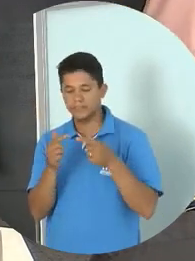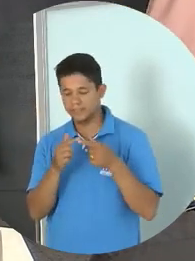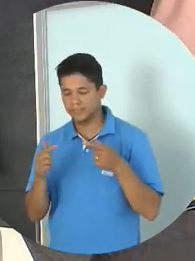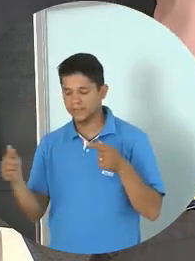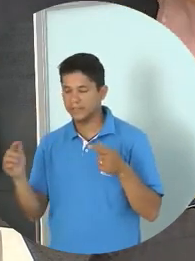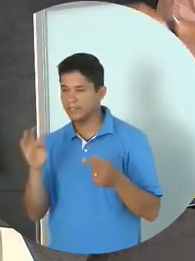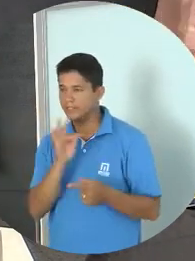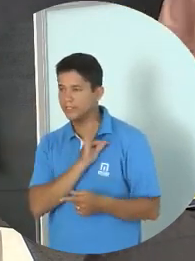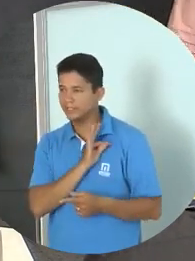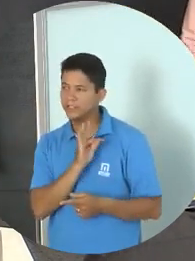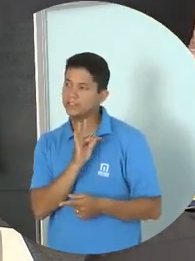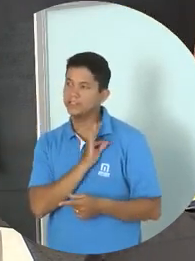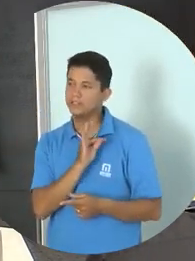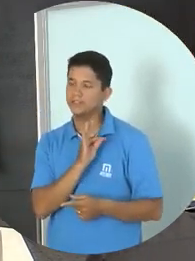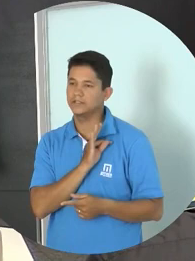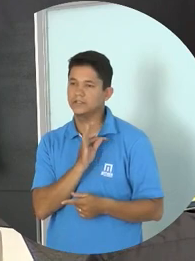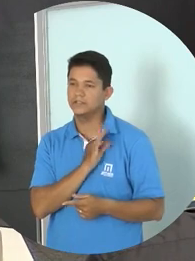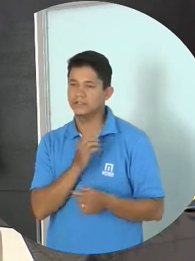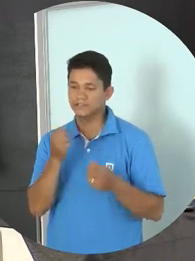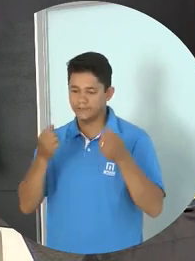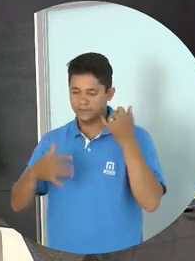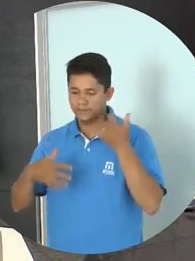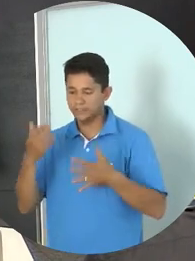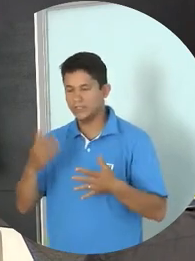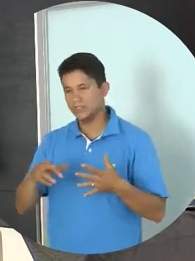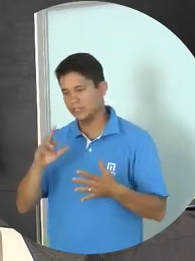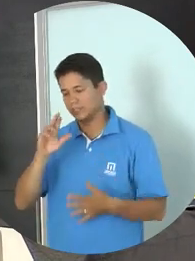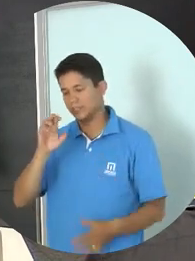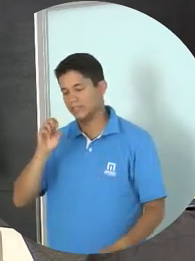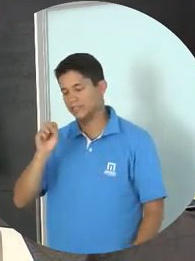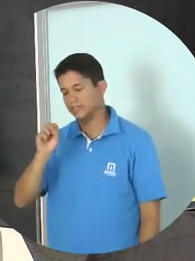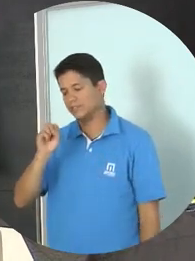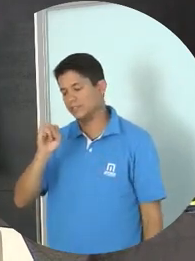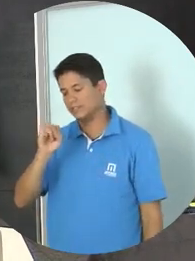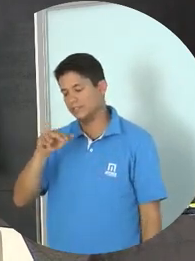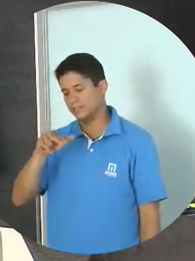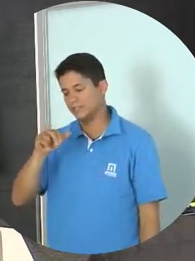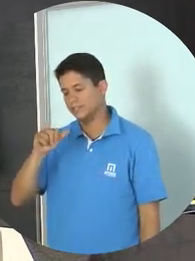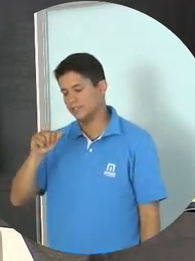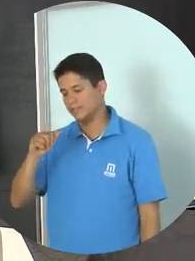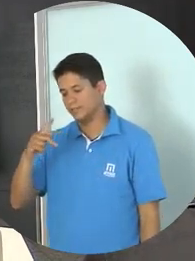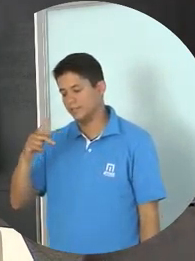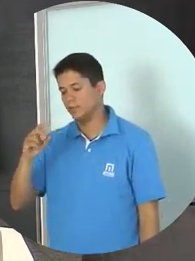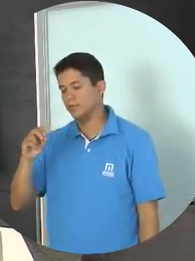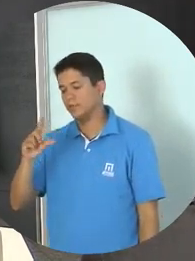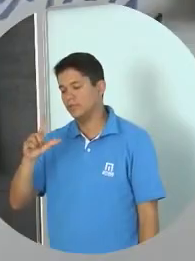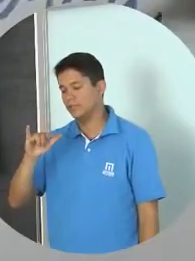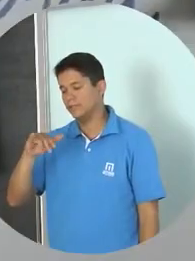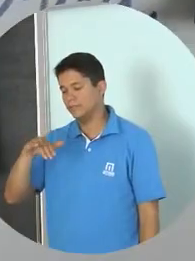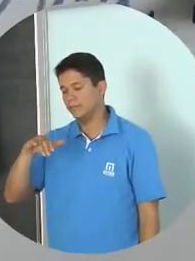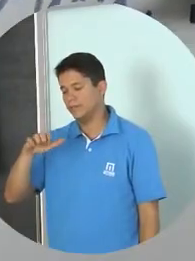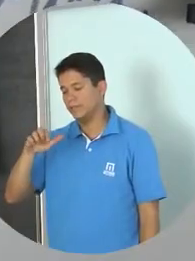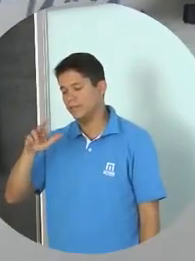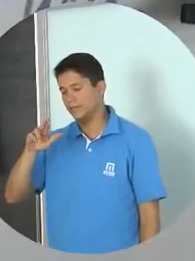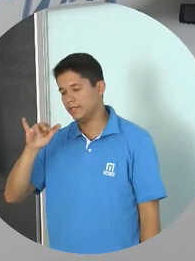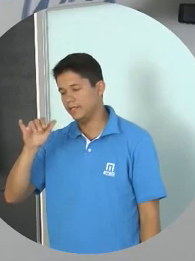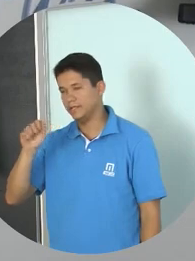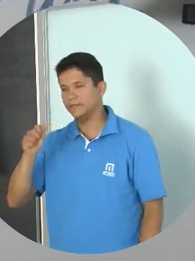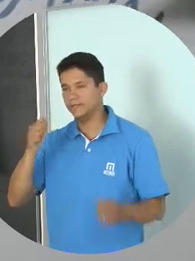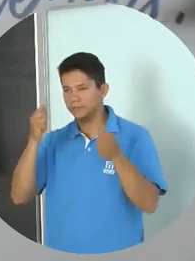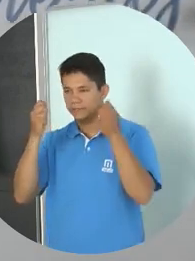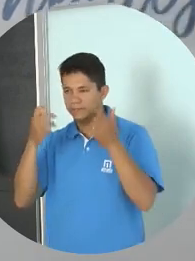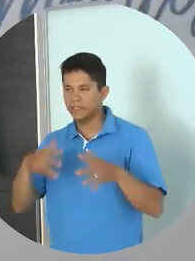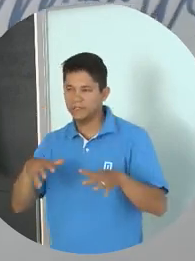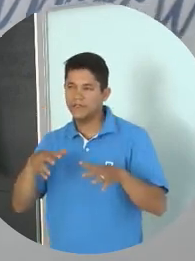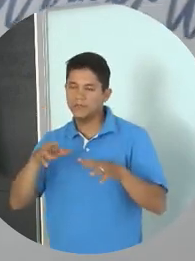Hoje é o dia de resinas poliméricas. A gente vai falar de uma forma geral dos cases de injeção que